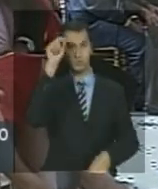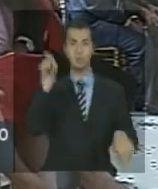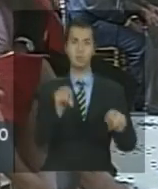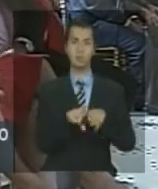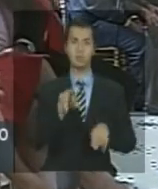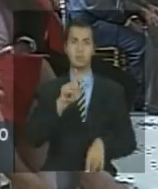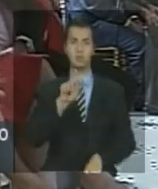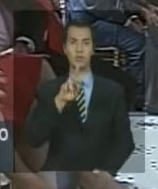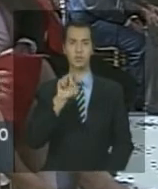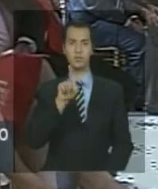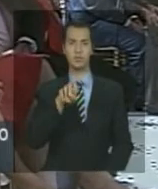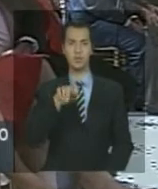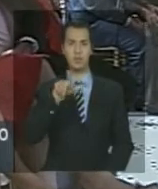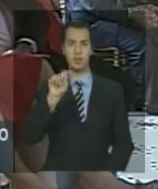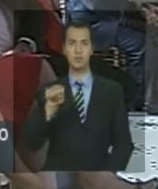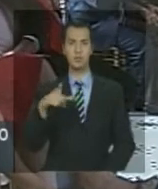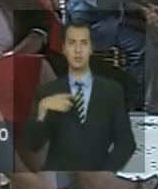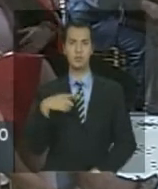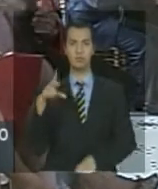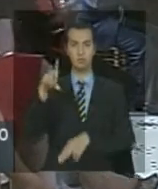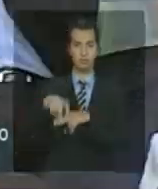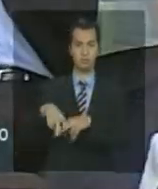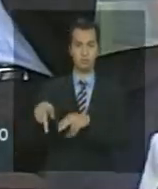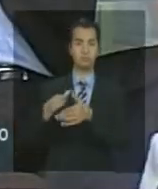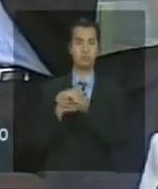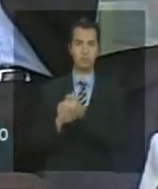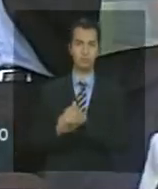Graziella Oliveira da Rocha.